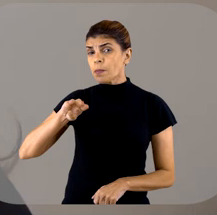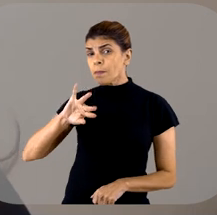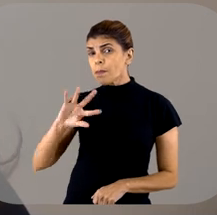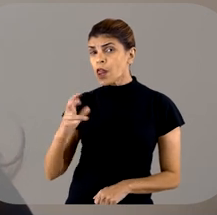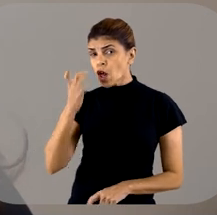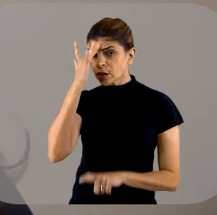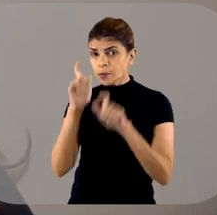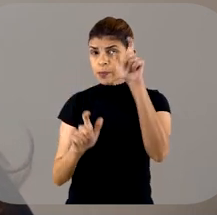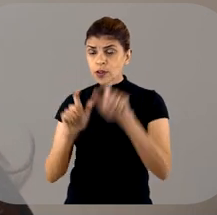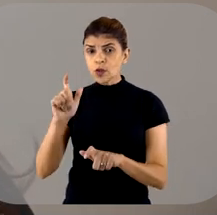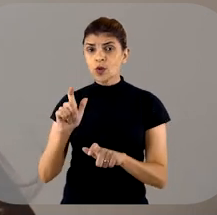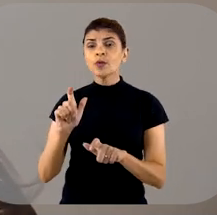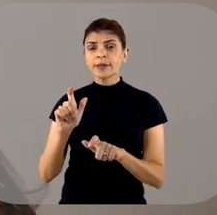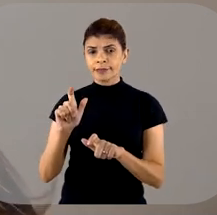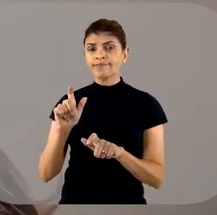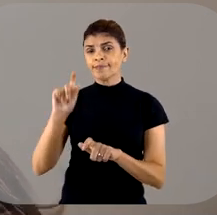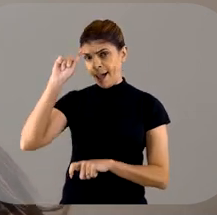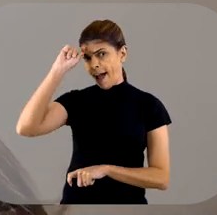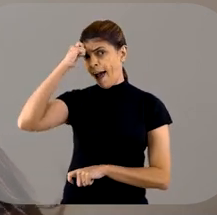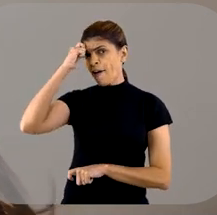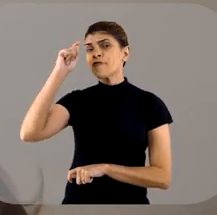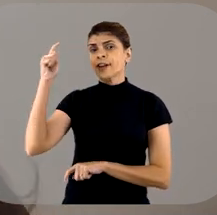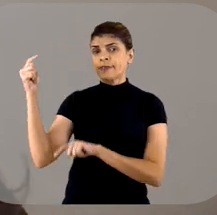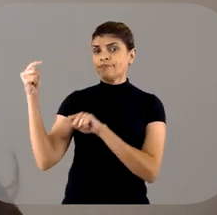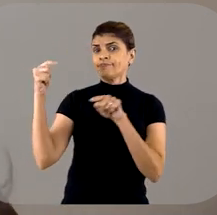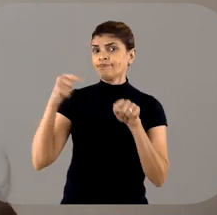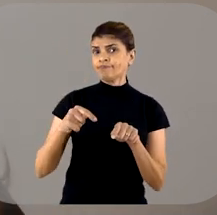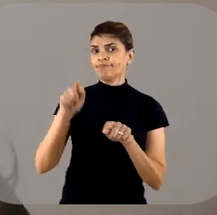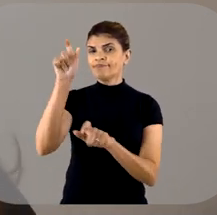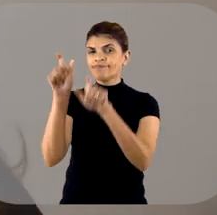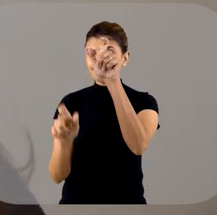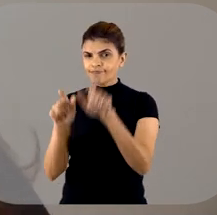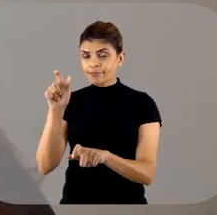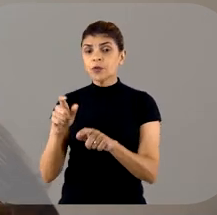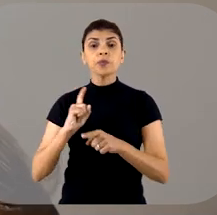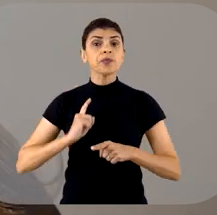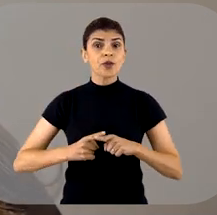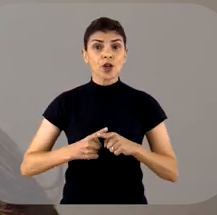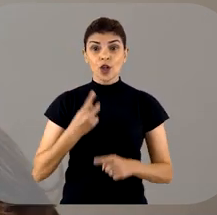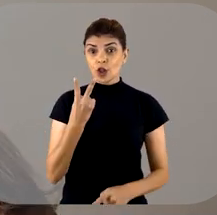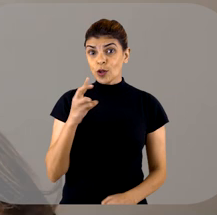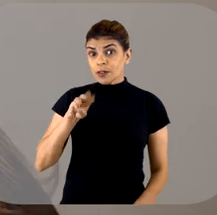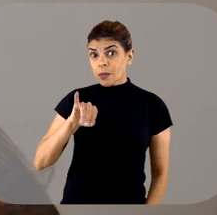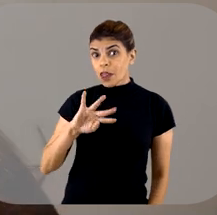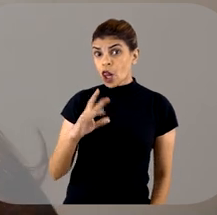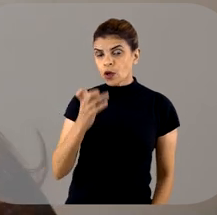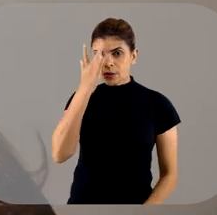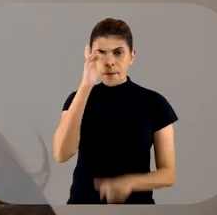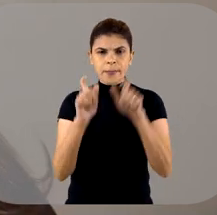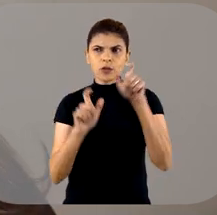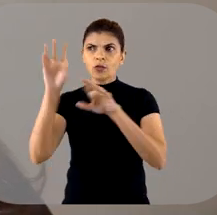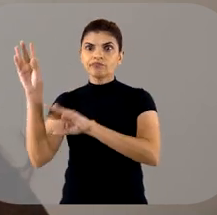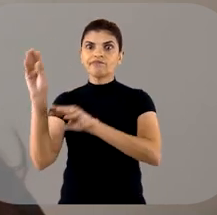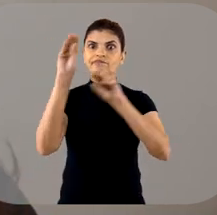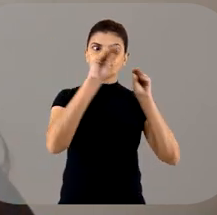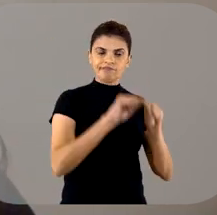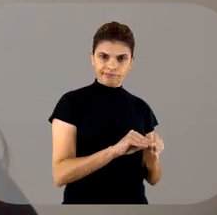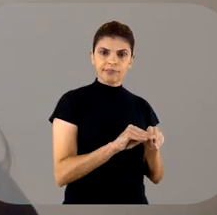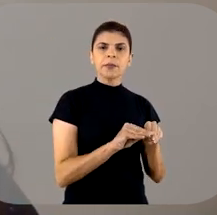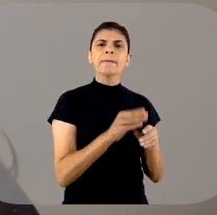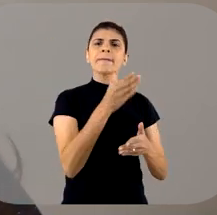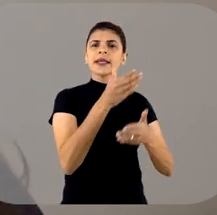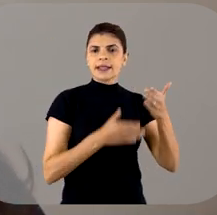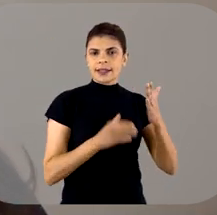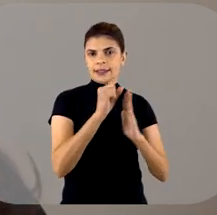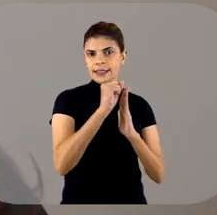milhões de africanos que vieram para o Brasil, né? Foram trazidos para o Brasil, sendo que 2 milhões só na primeira